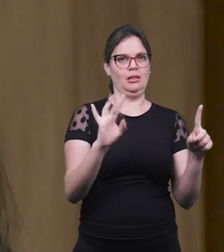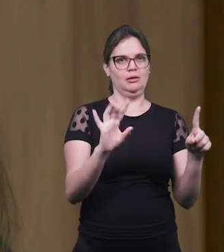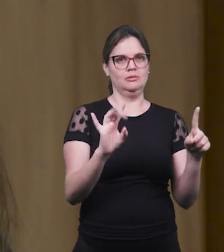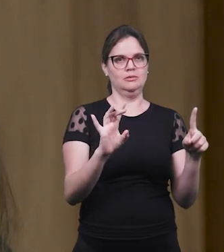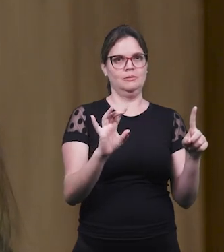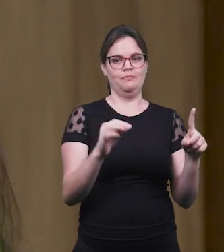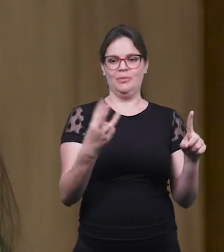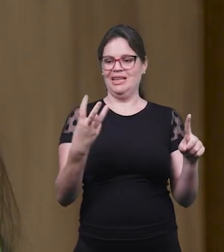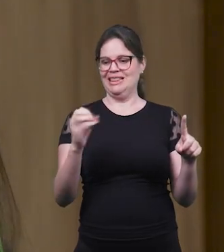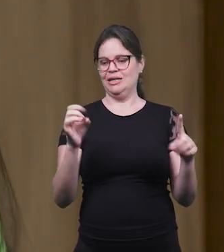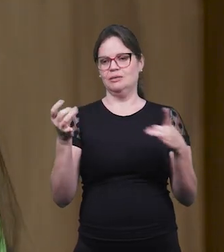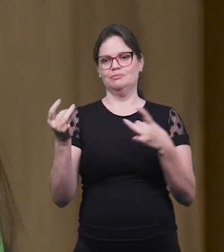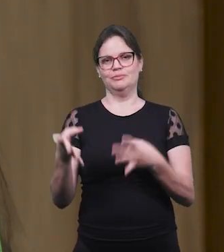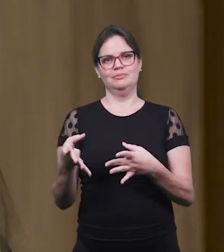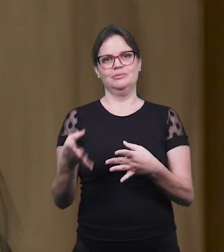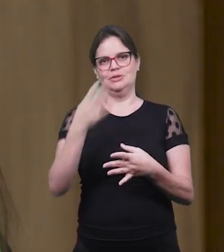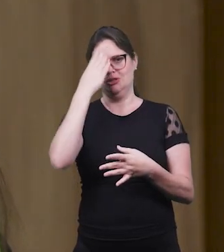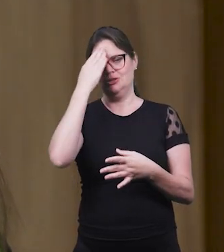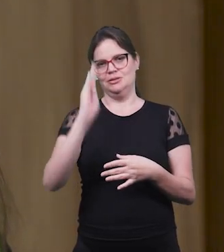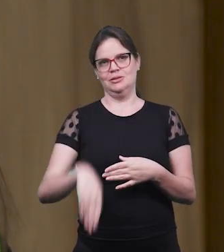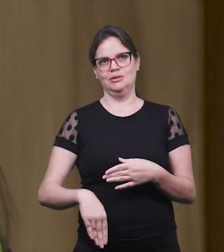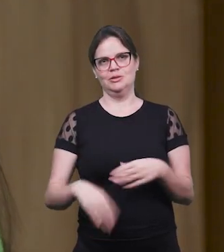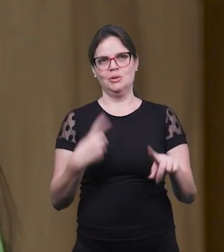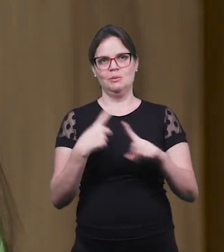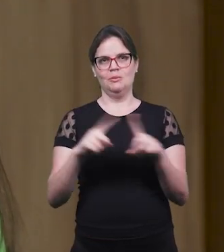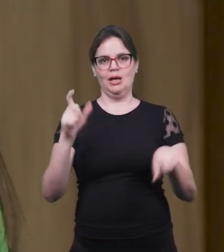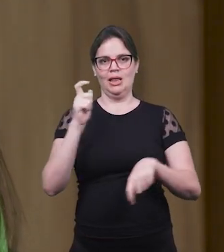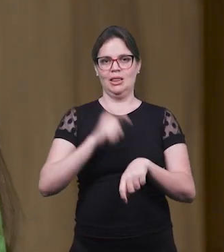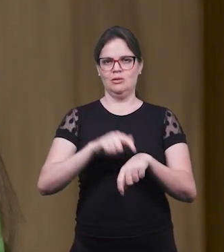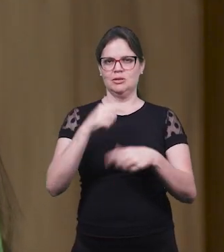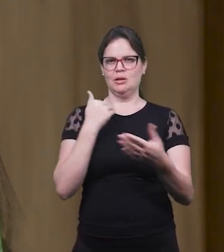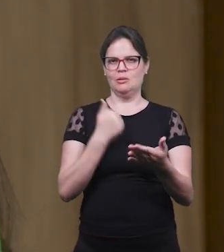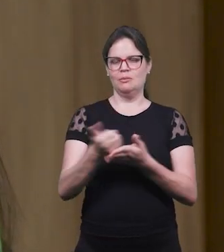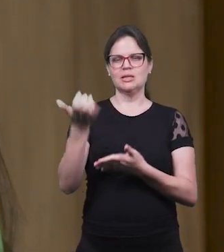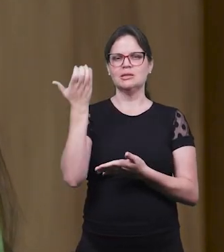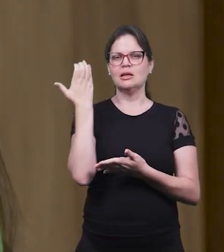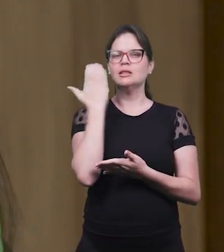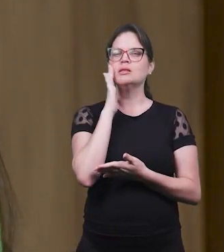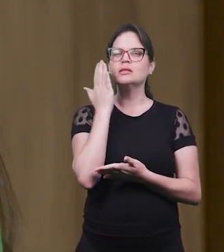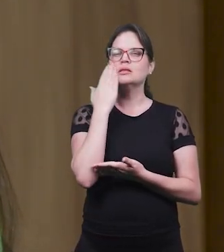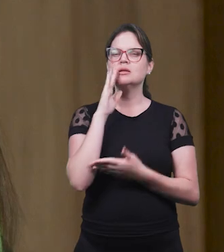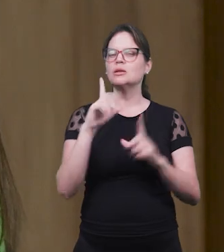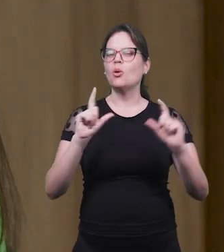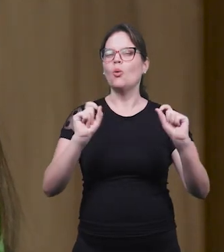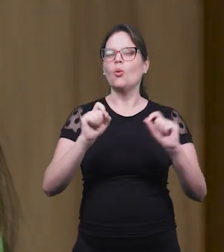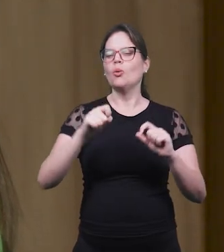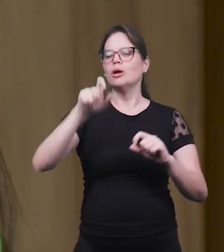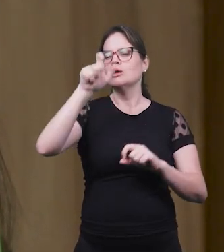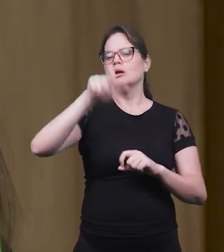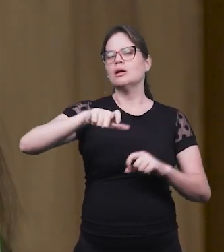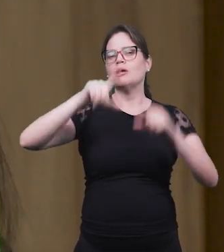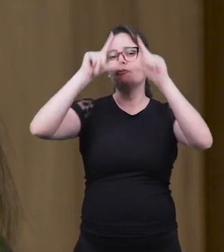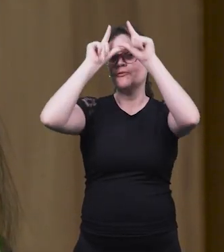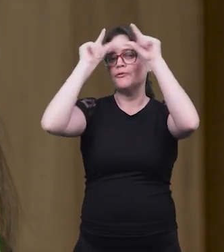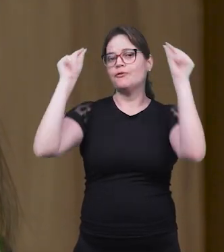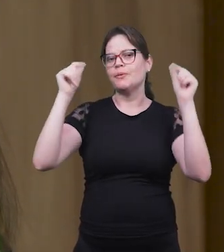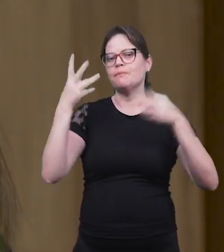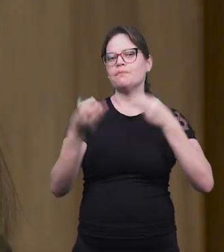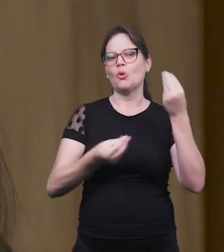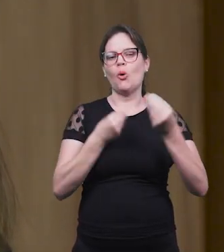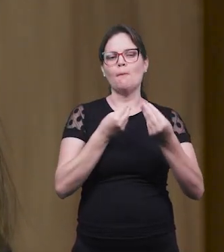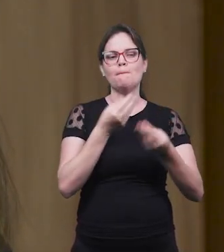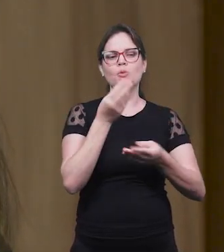não continuou. Porque quando você começa a entender o que é ser um enfermeiro, o